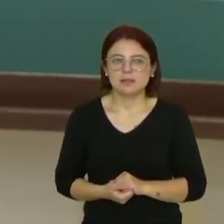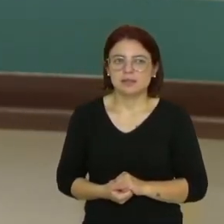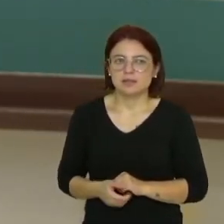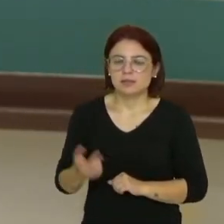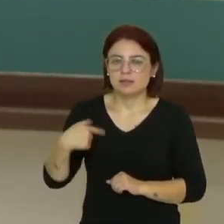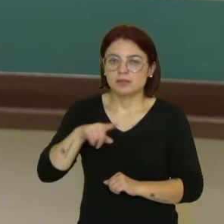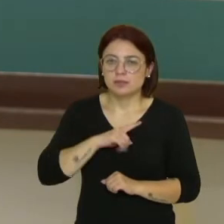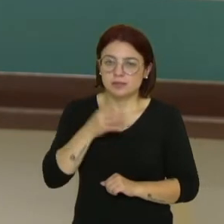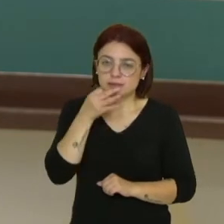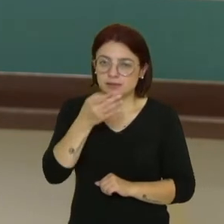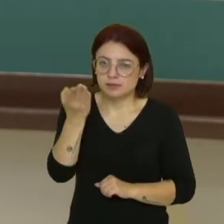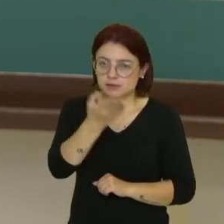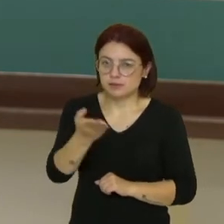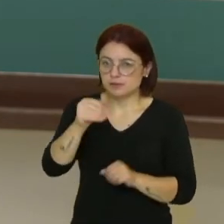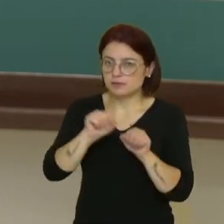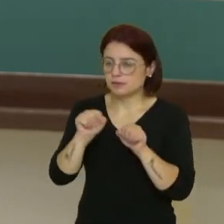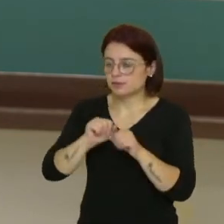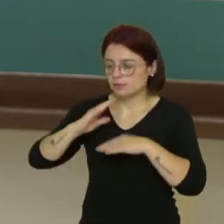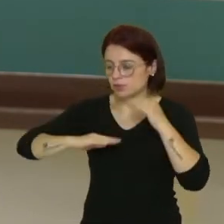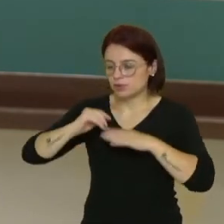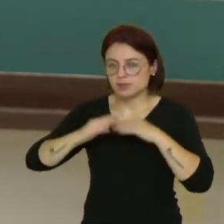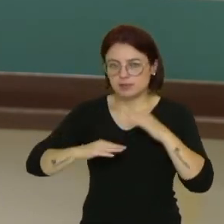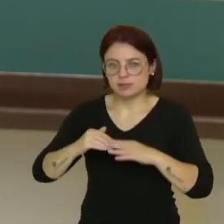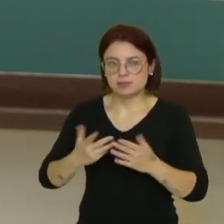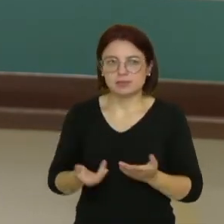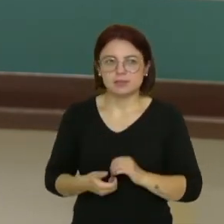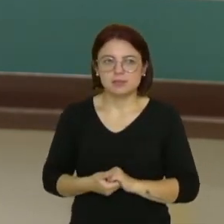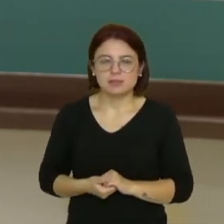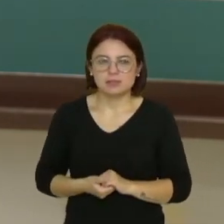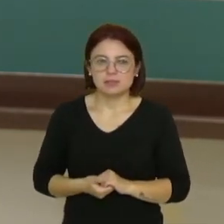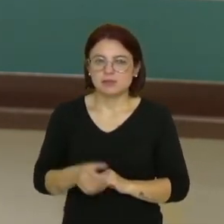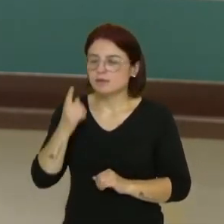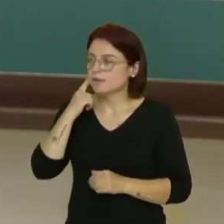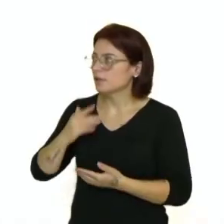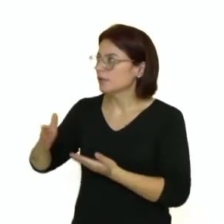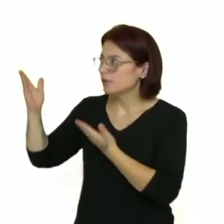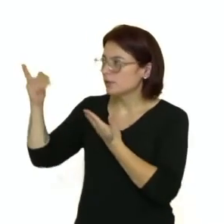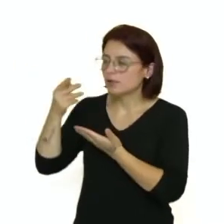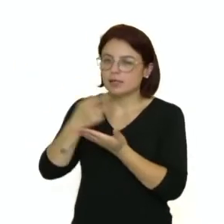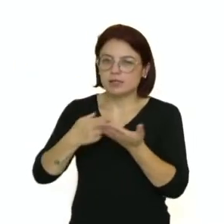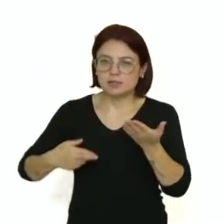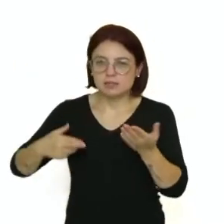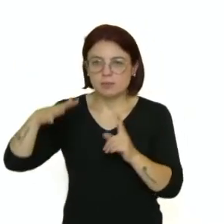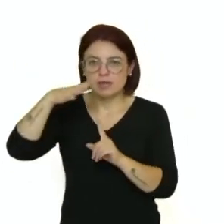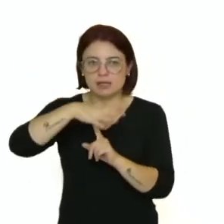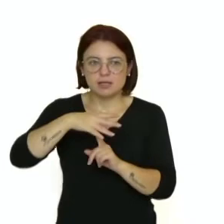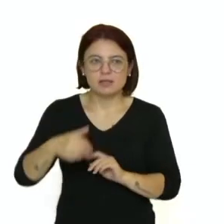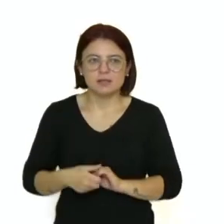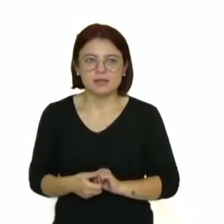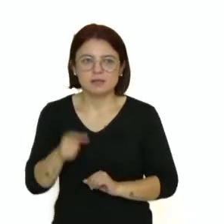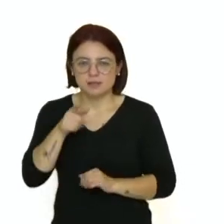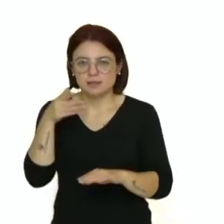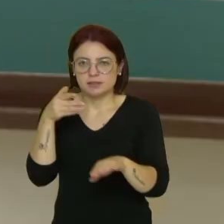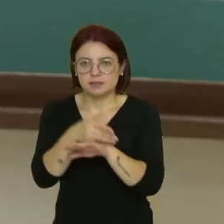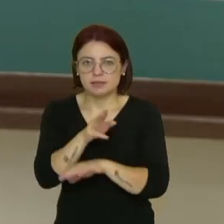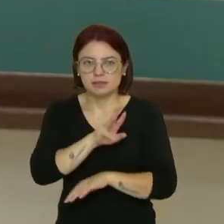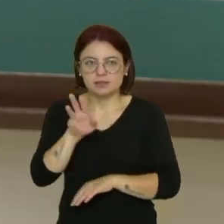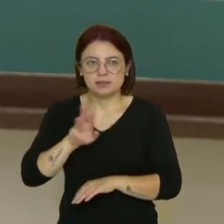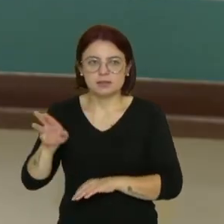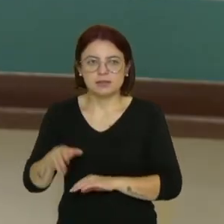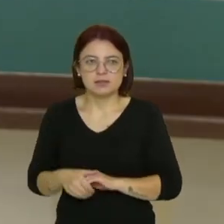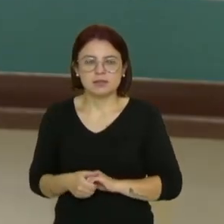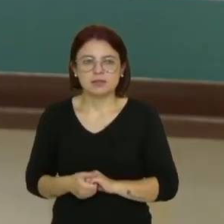Agora a sugestão para você fazer a sua produção então da crônica, utilizando a plataforma Redação Paraná. Então, vamos lá?